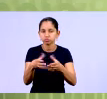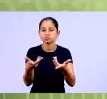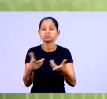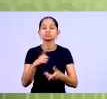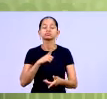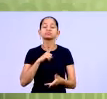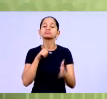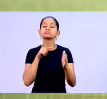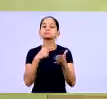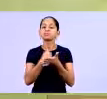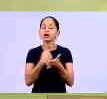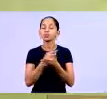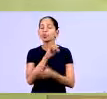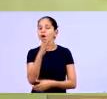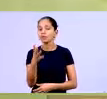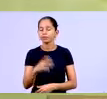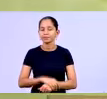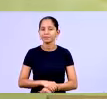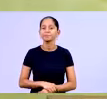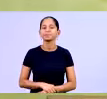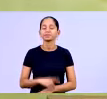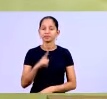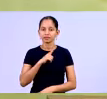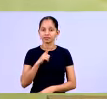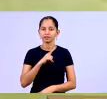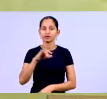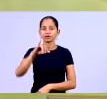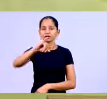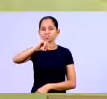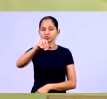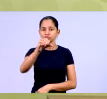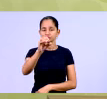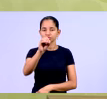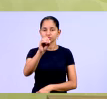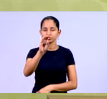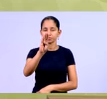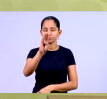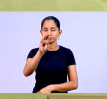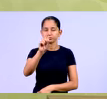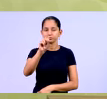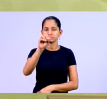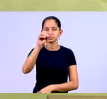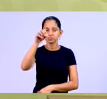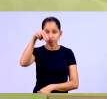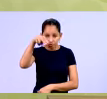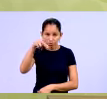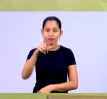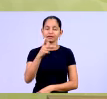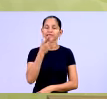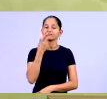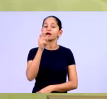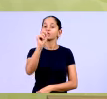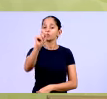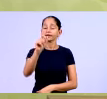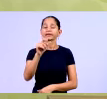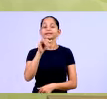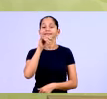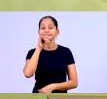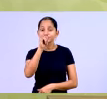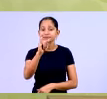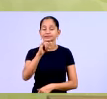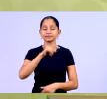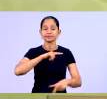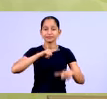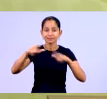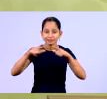mais perguntas, professora? Tem uma pergunta aqui, que é do Jobson, lá de Espigão, que ele falou o seguinte: com relação ao trabalho individual